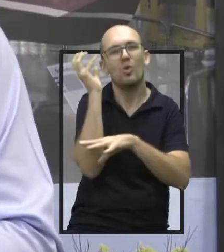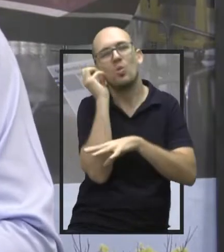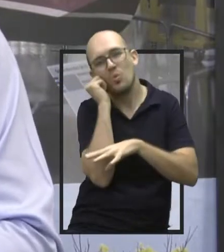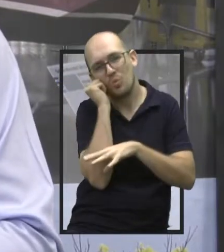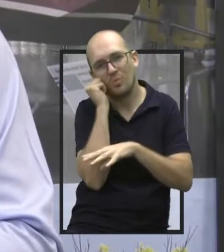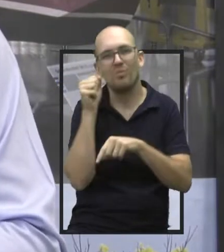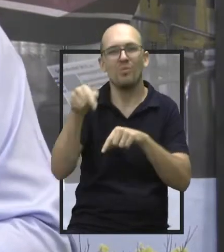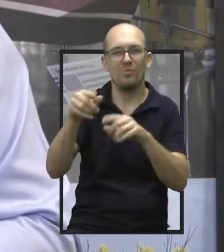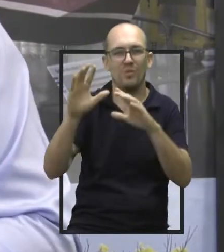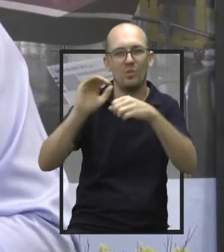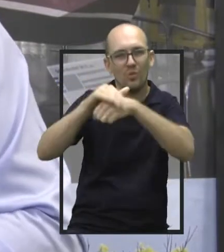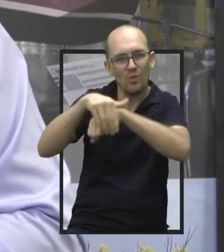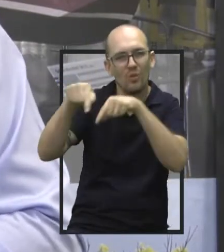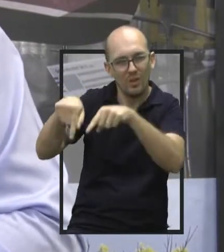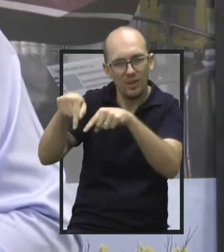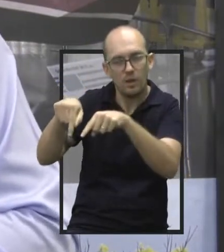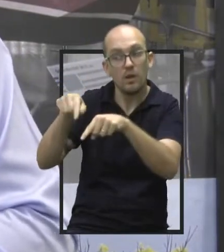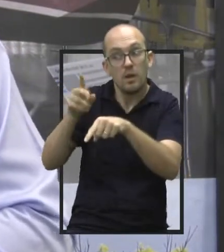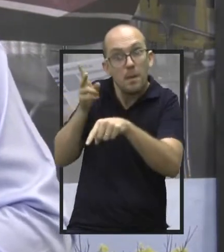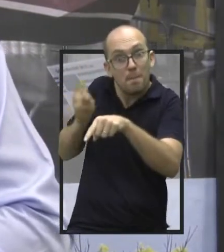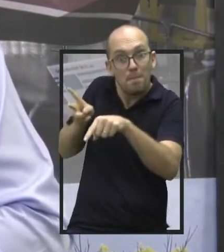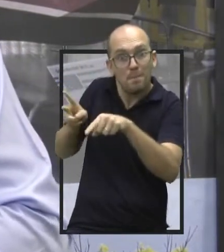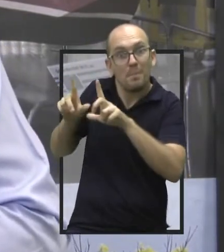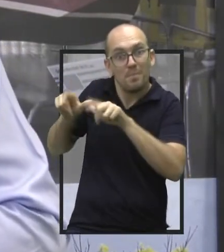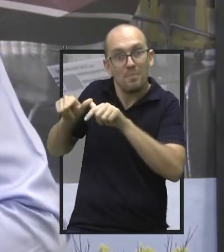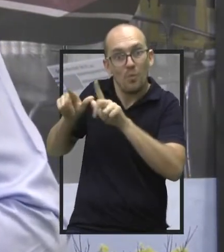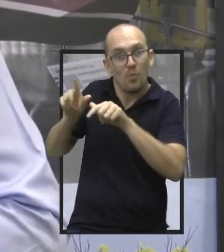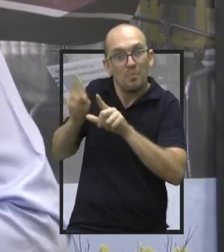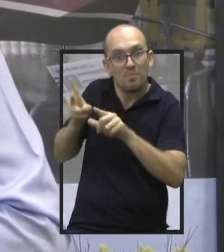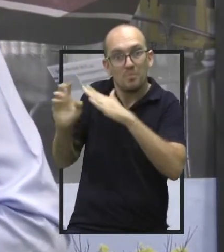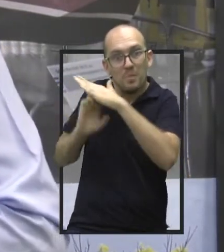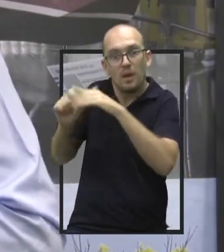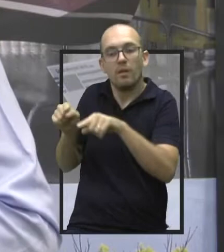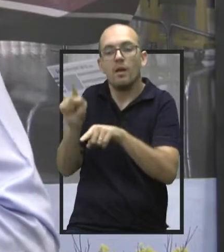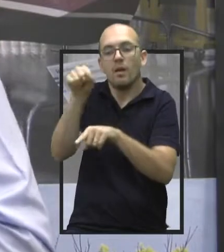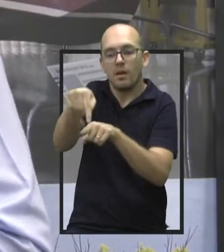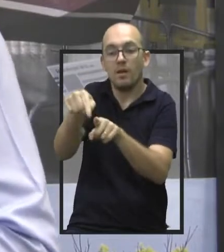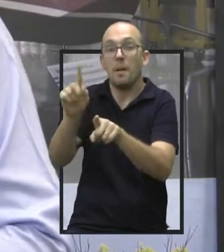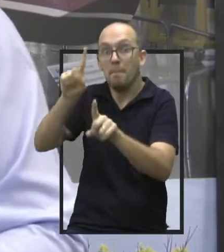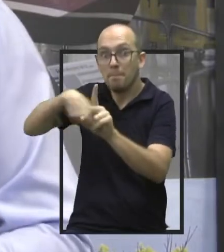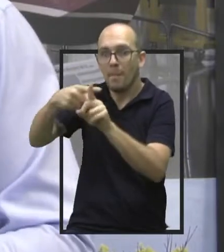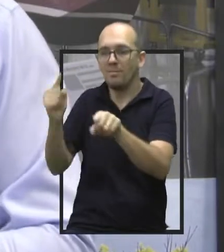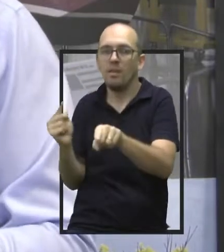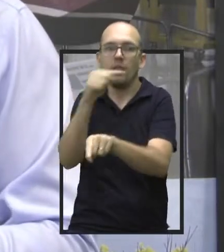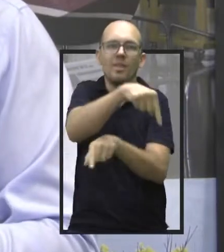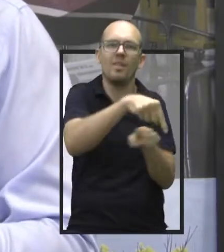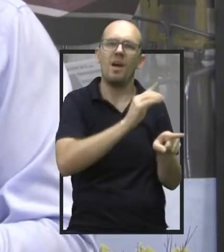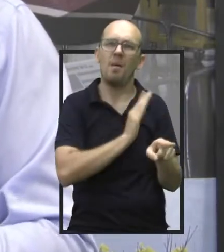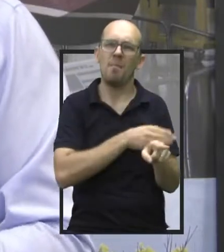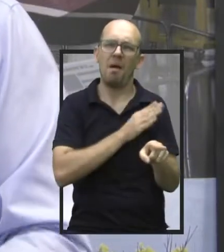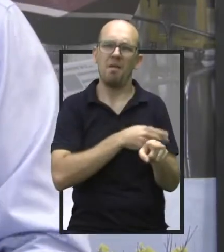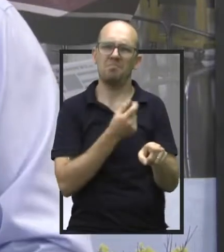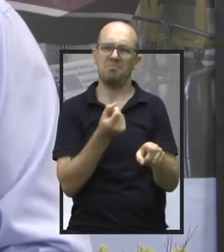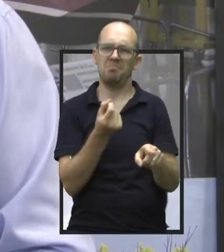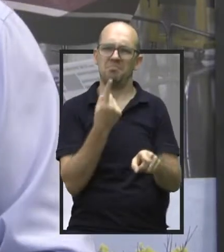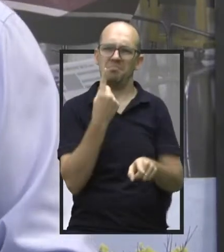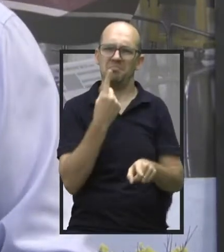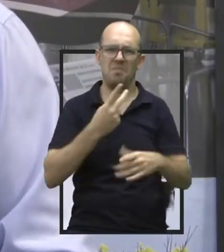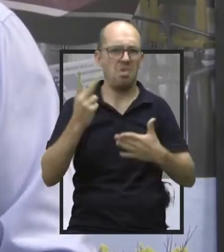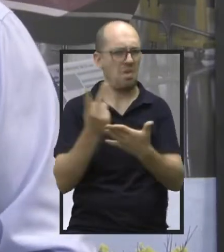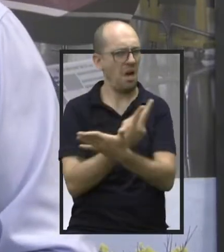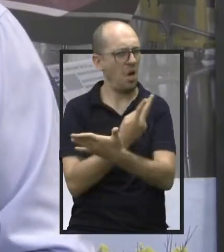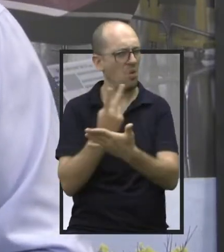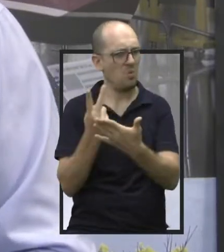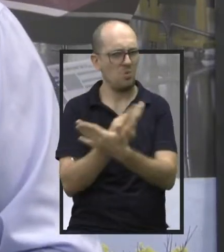essa empresa poderia ir a tomar conta da AMAE. O que eu acho errado. A diretoria da AMAE